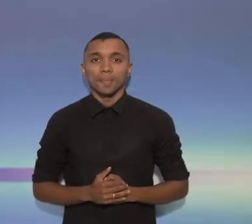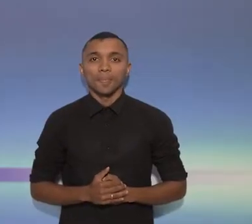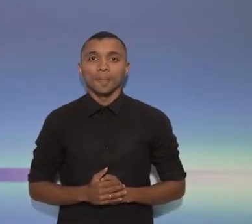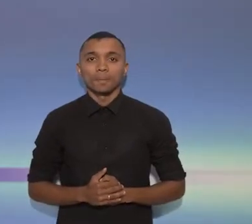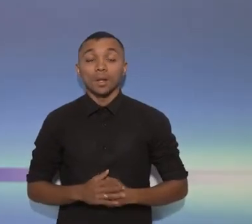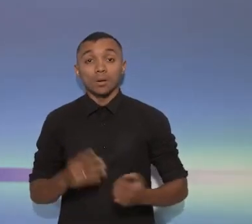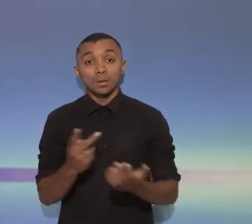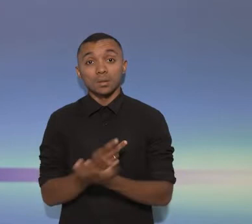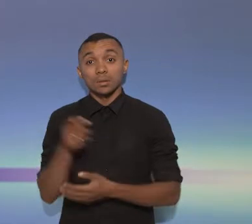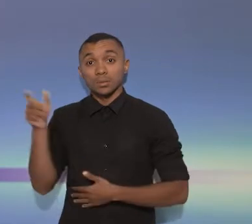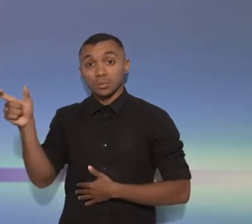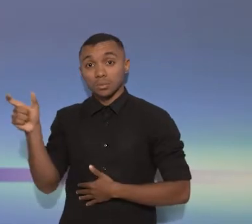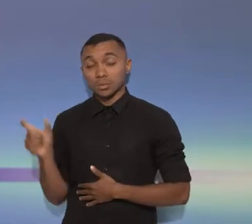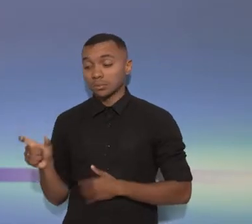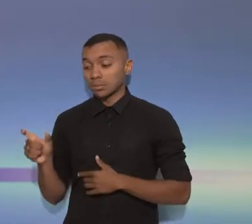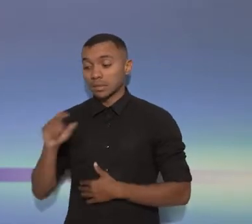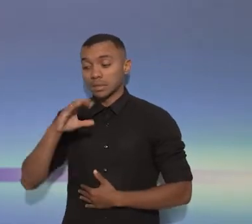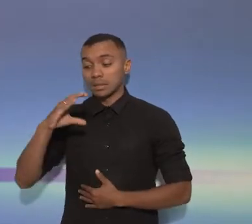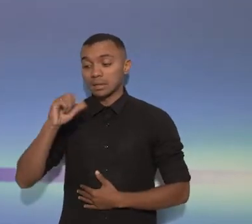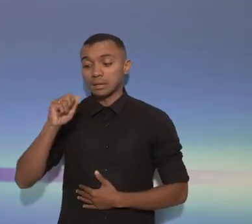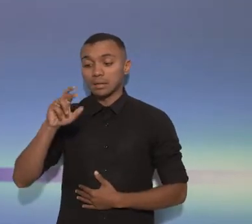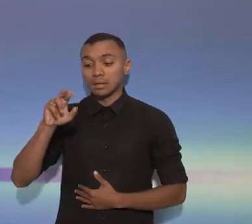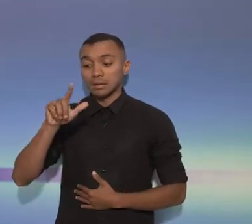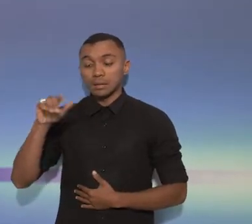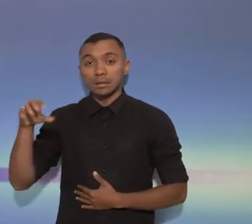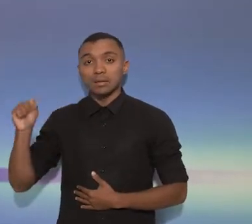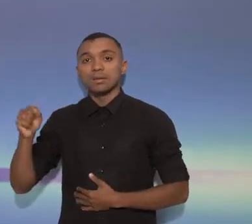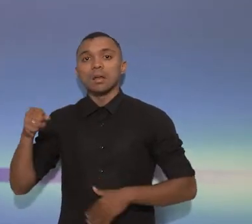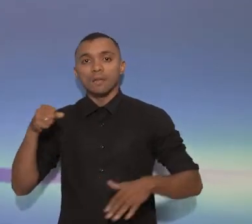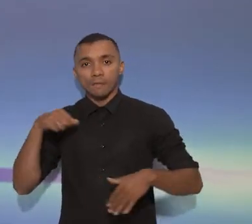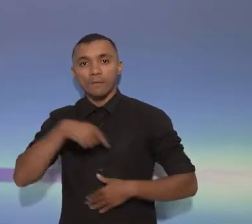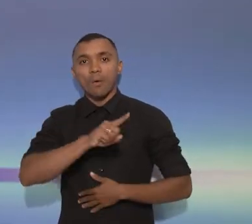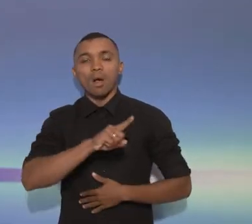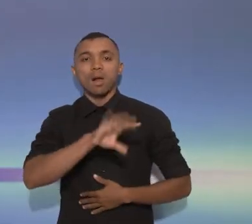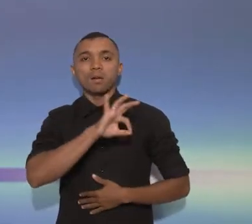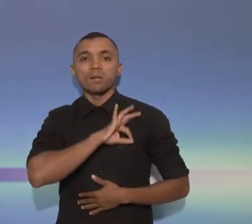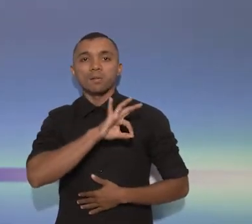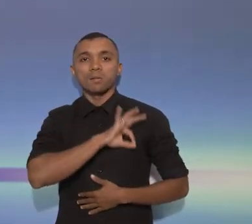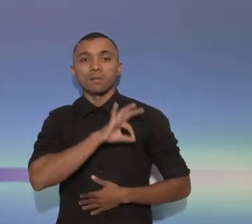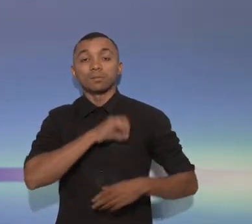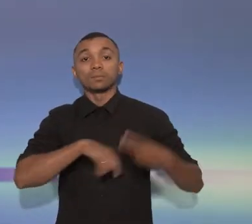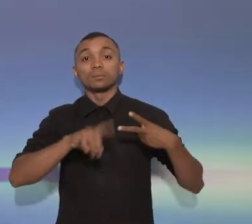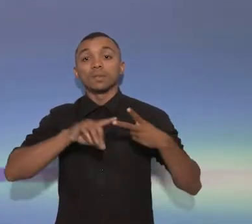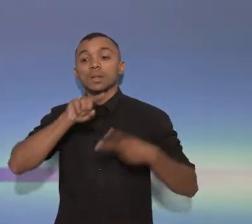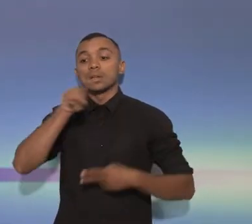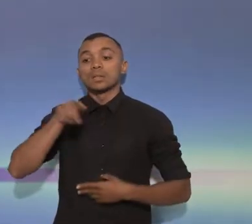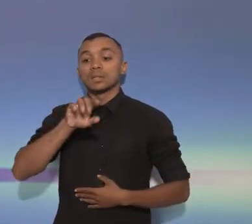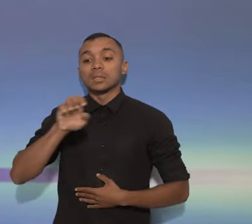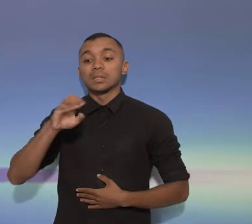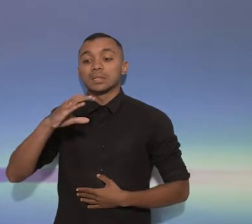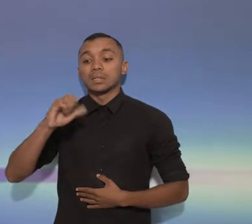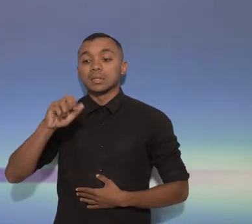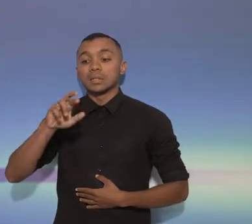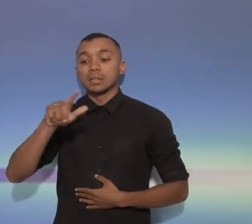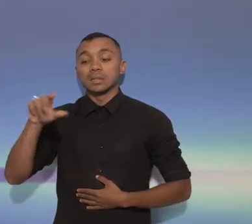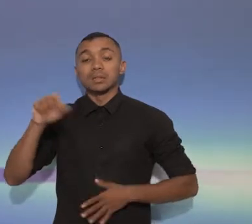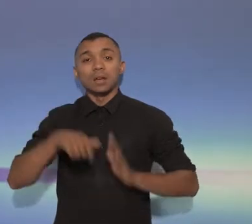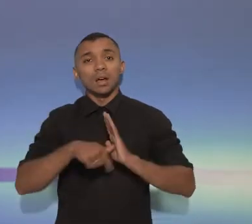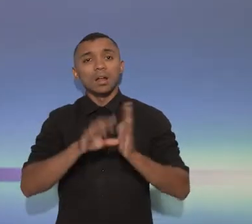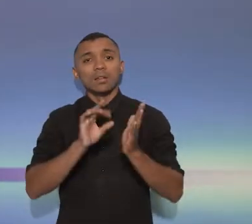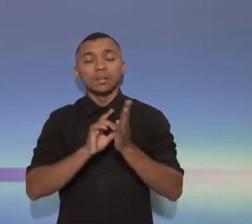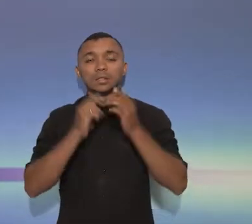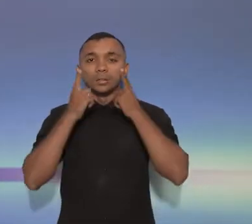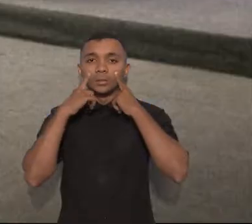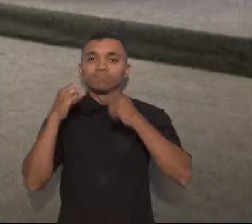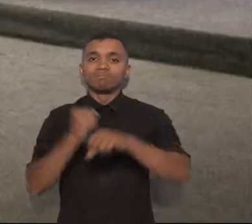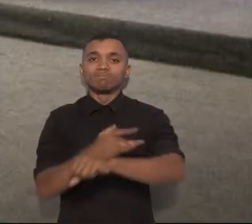para a delegacia do Atlético Cearense e o atleta, o Zé Carlos, né, o lateral esquerdo, inclusive ele se emocionou, ficou bastante abalado.